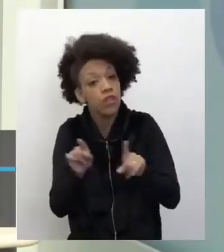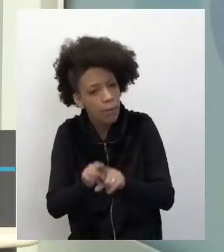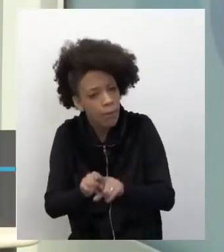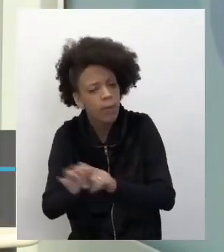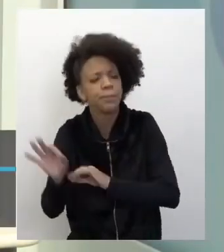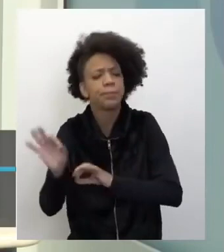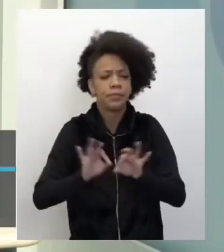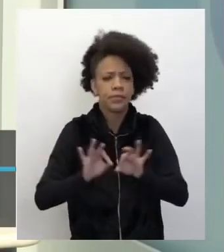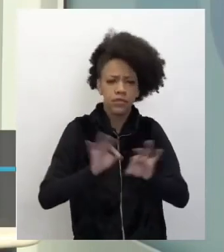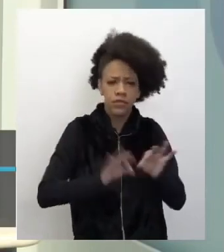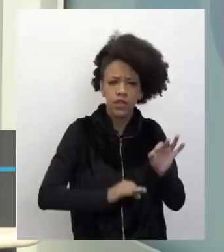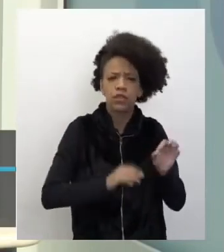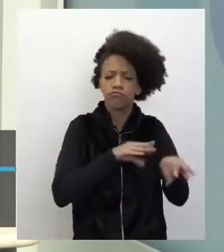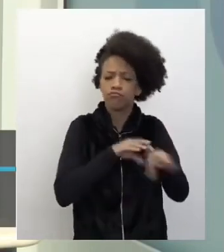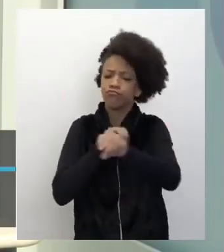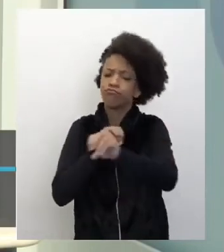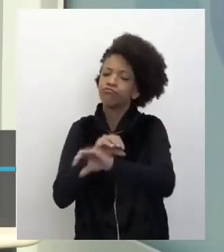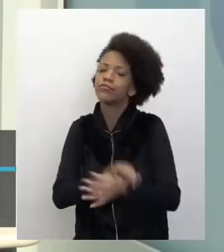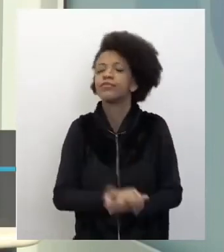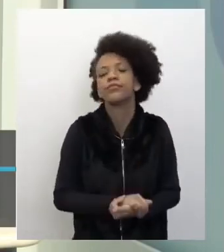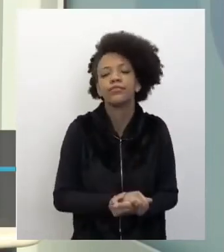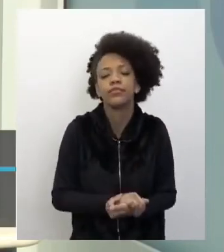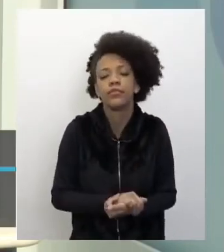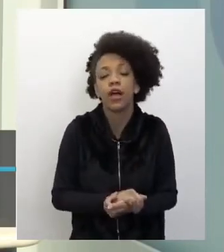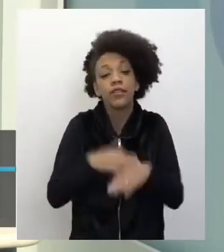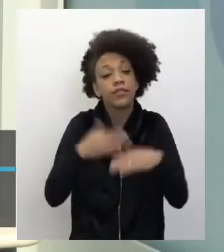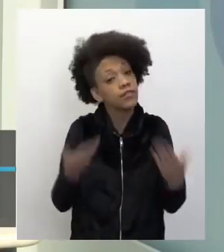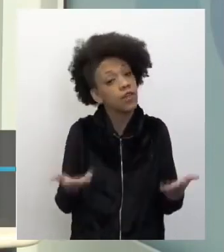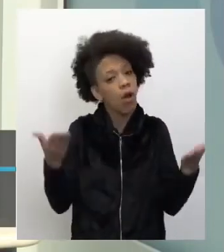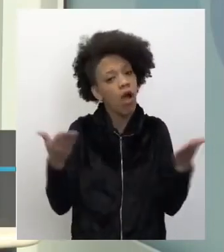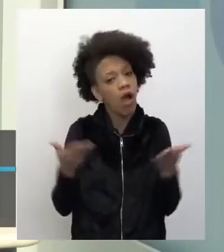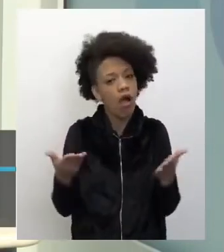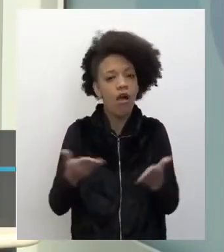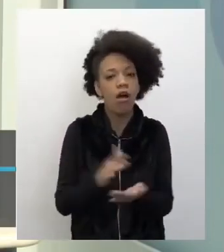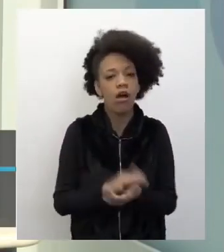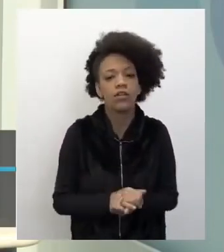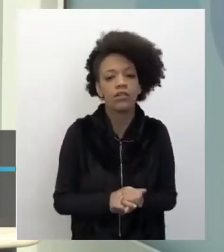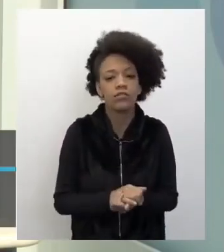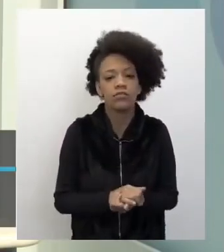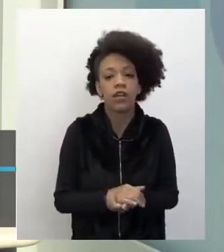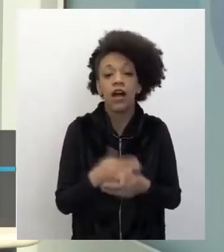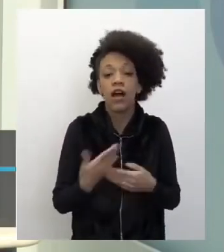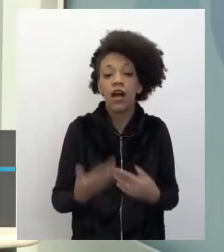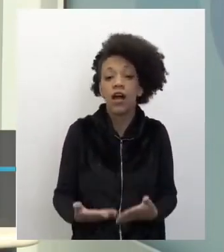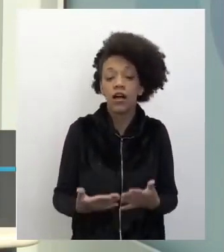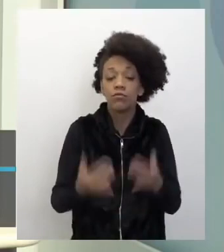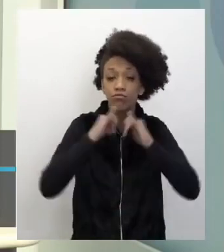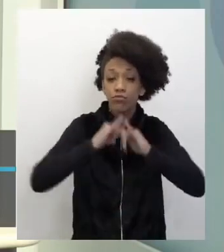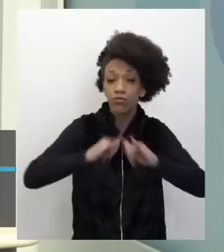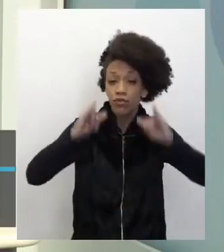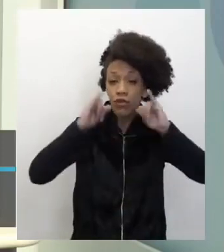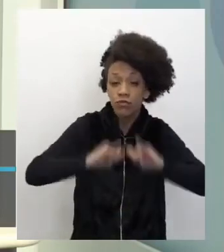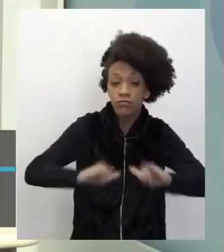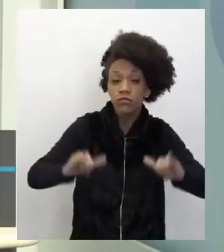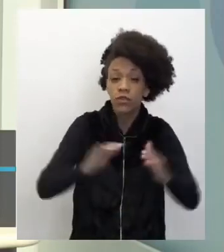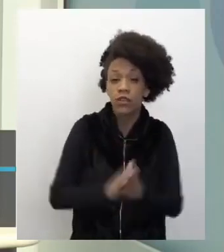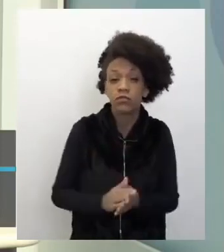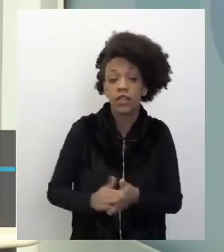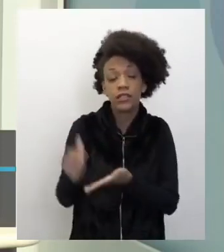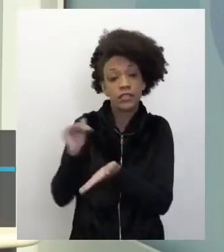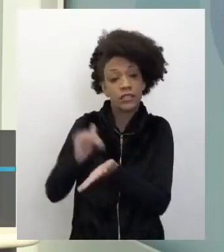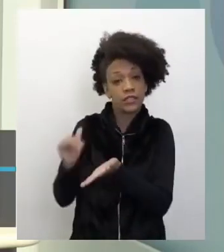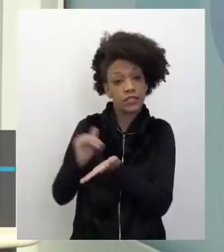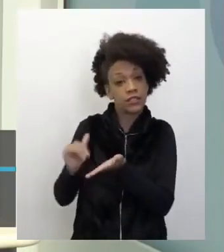planejar as orientações. Então, agora a gente parte para a divulgação de uma ação aqui da Secretaria